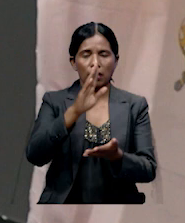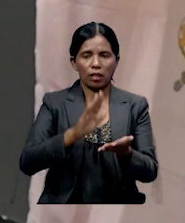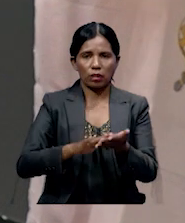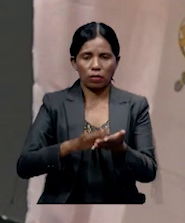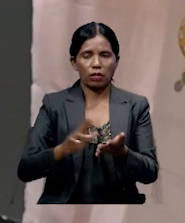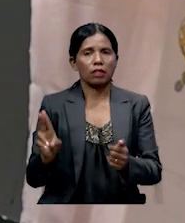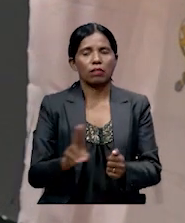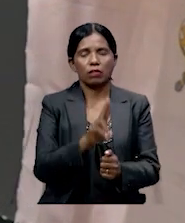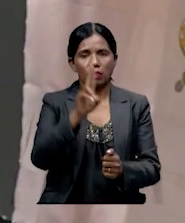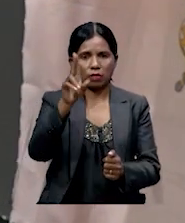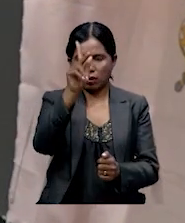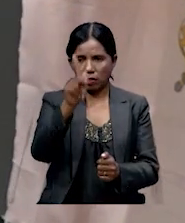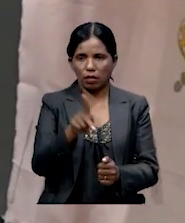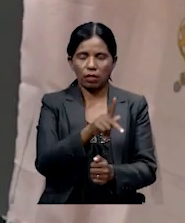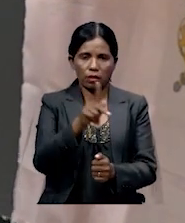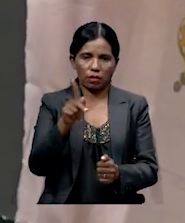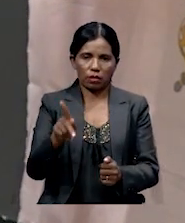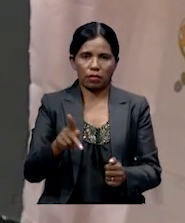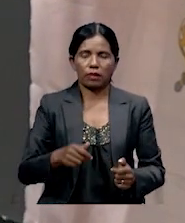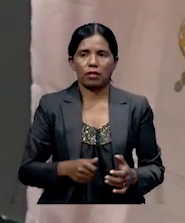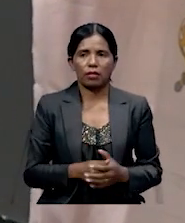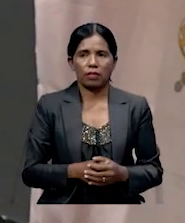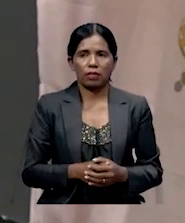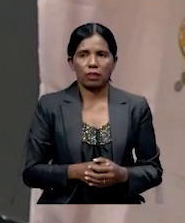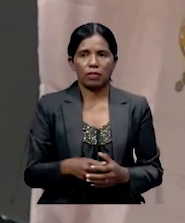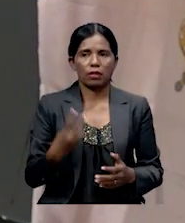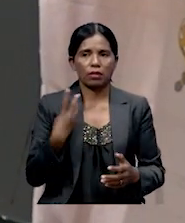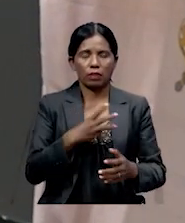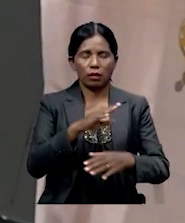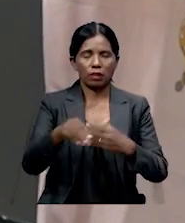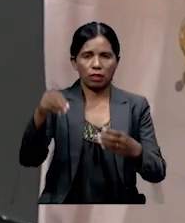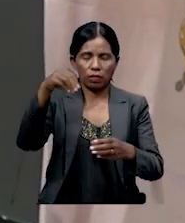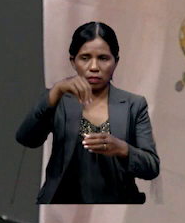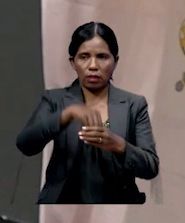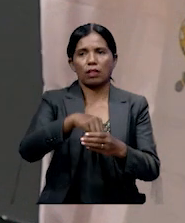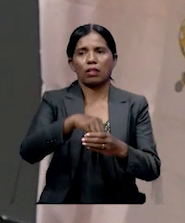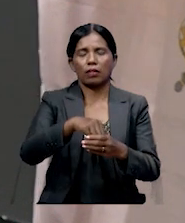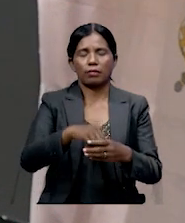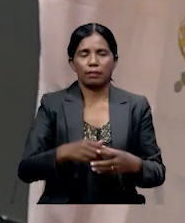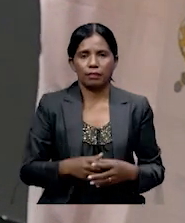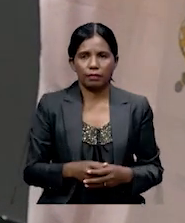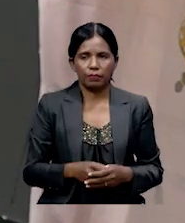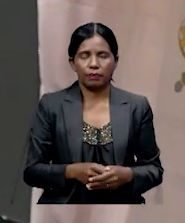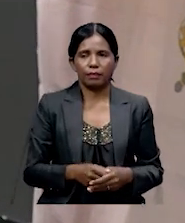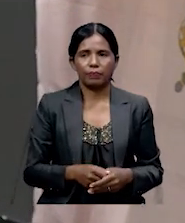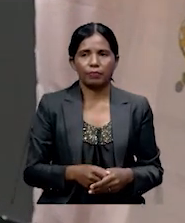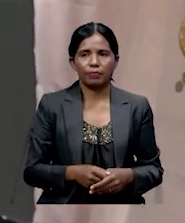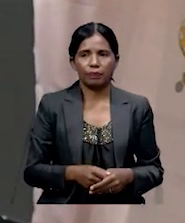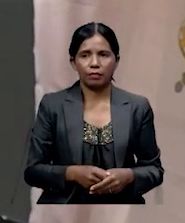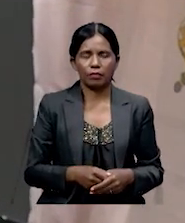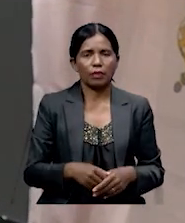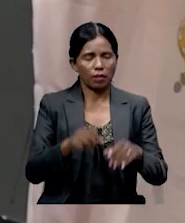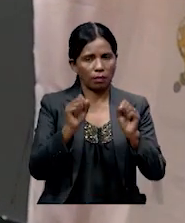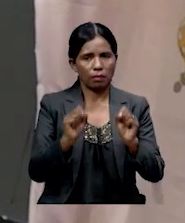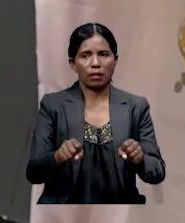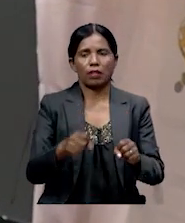um serviço urgente e insubstituível à humanidade. É possível